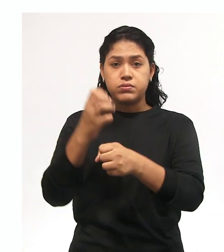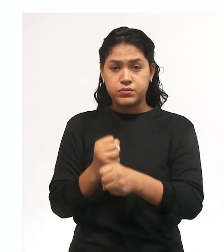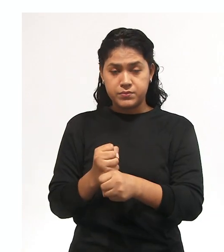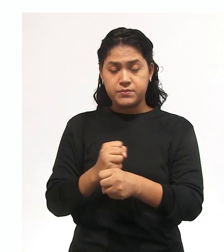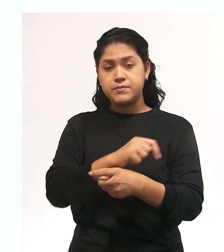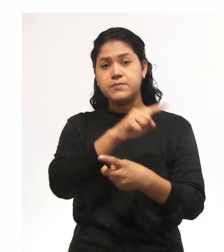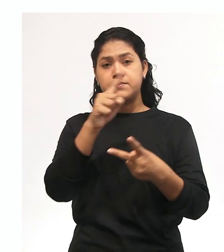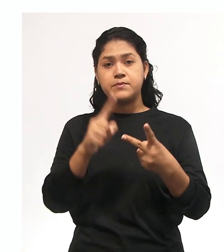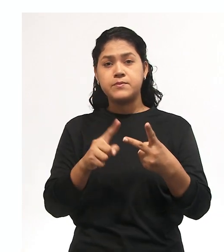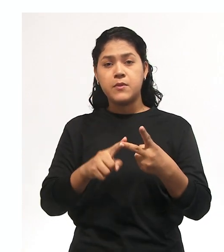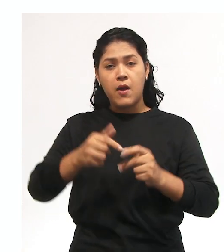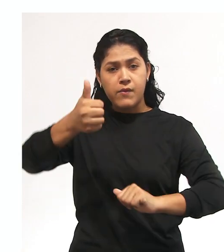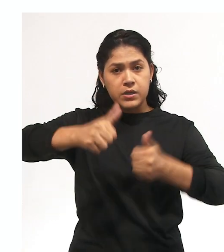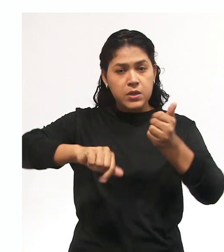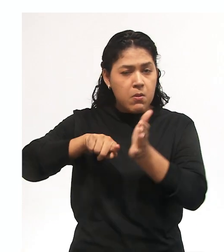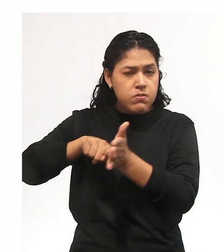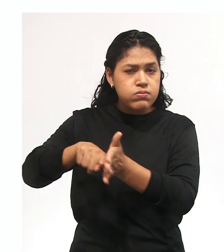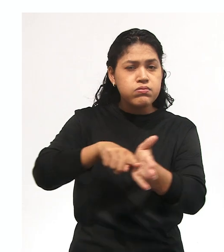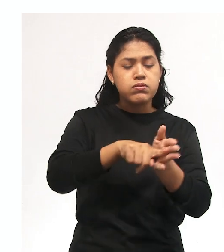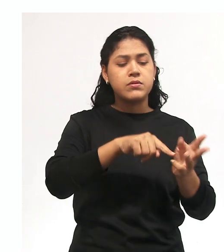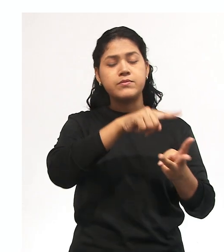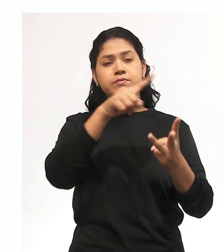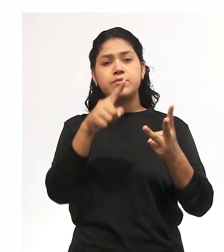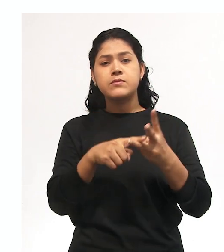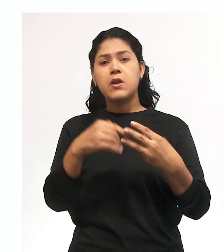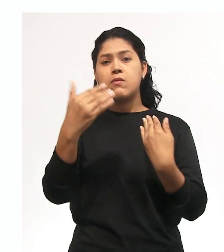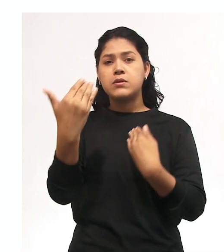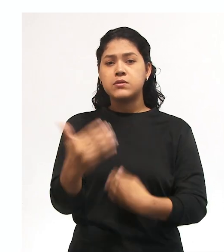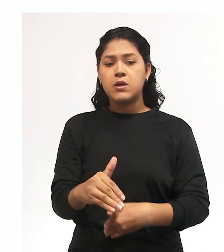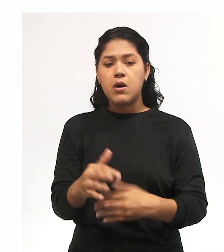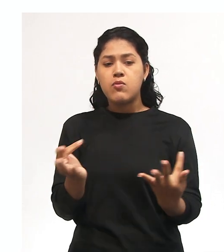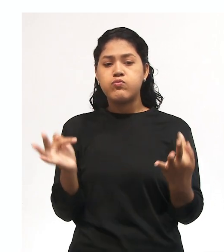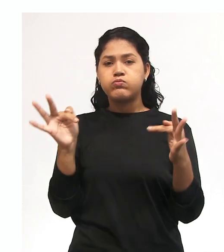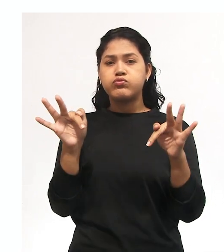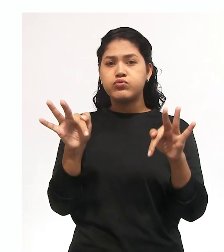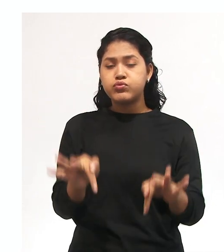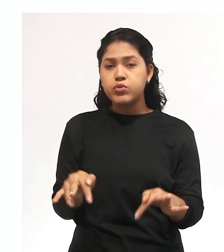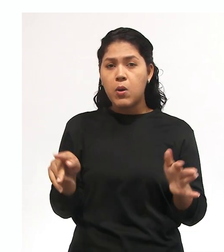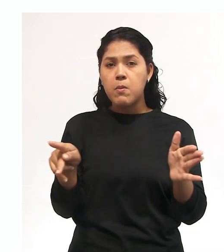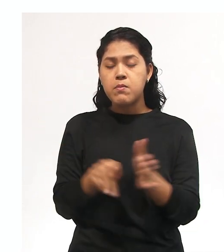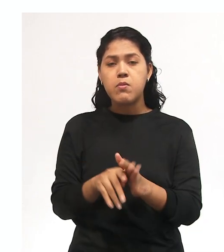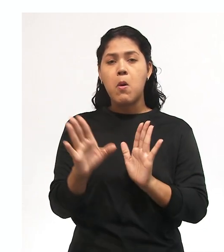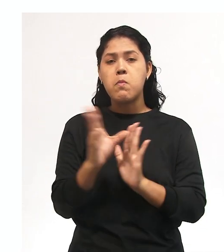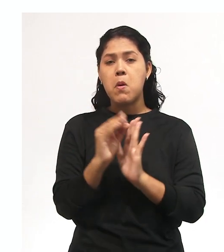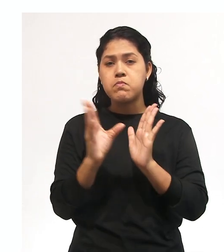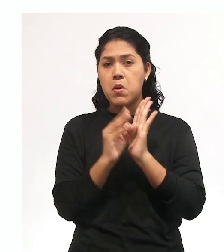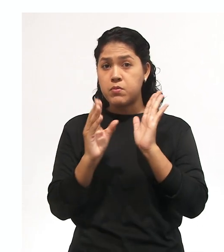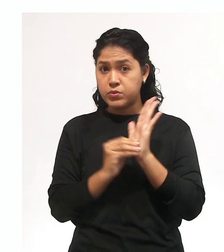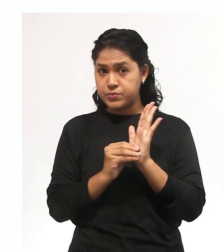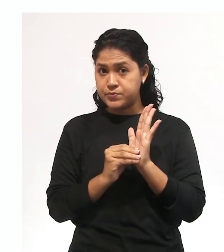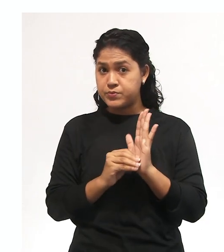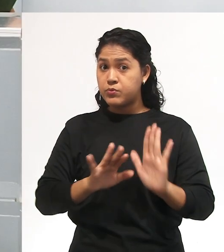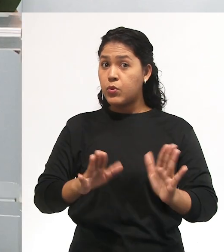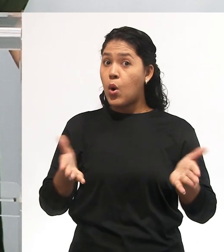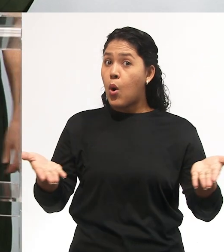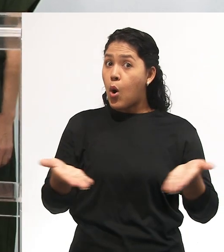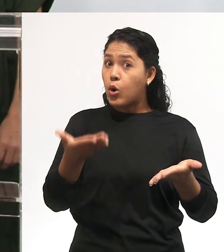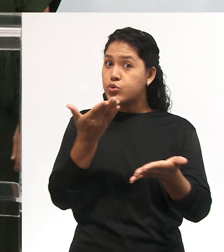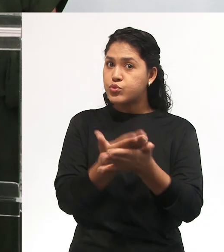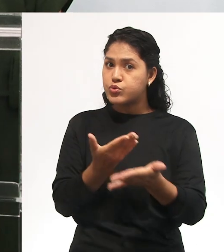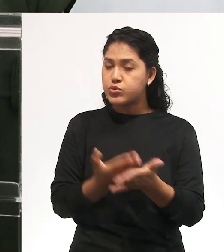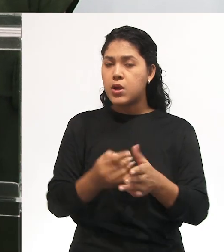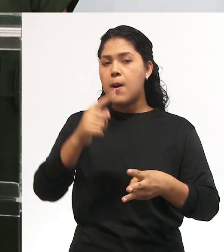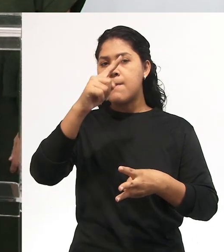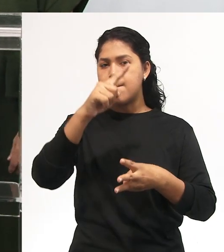somativa, avaliação diagnóstica e avaliação formativa. A gente vai conhecer cada um desses tipos de avaliação a